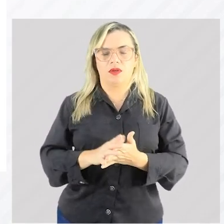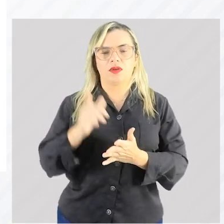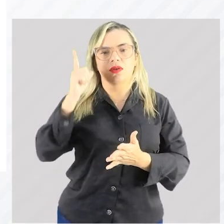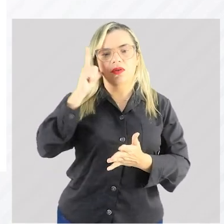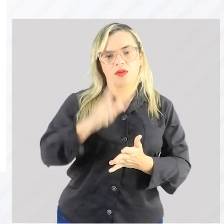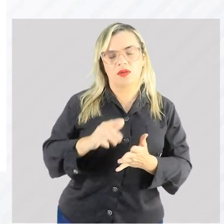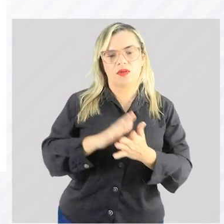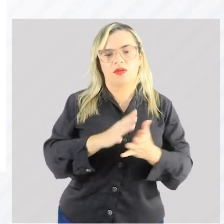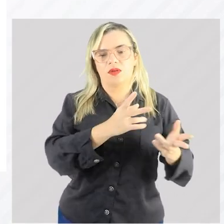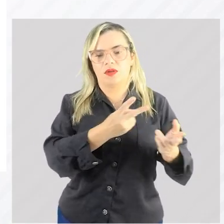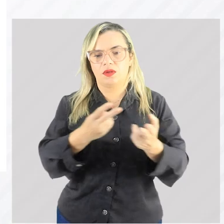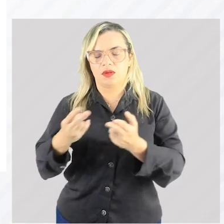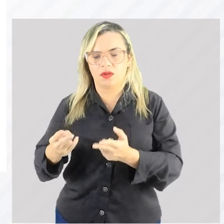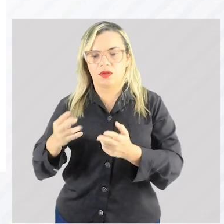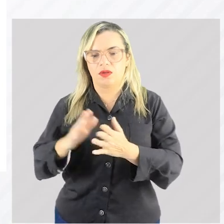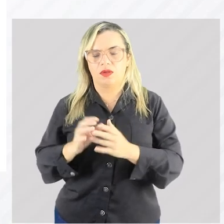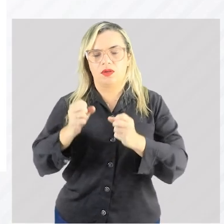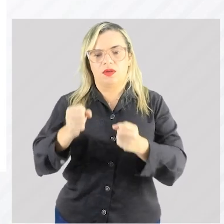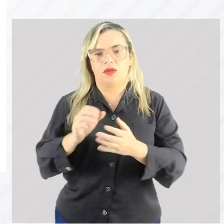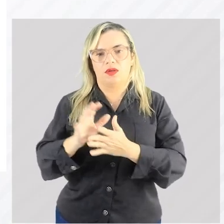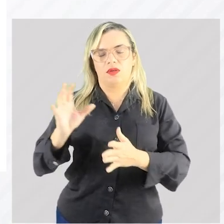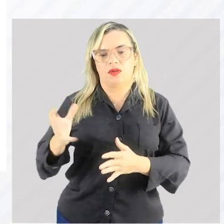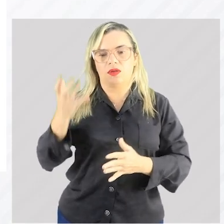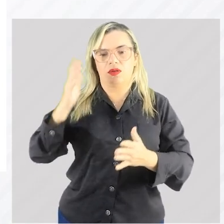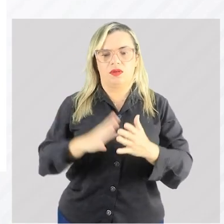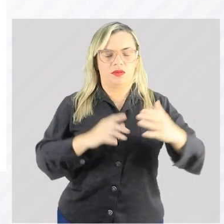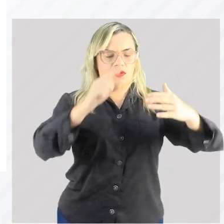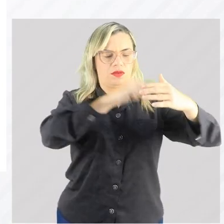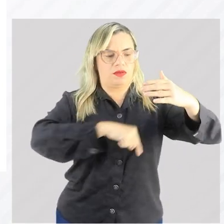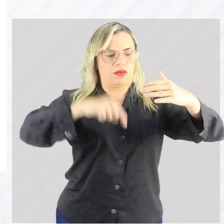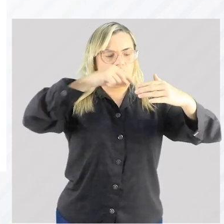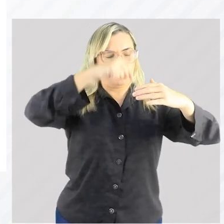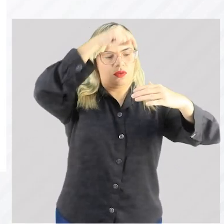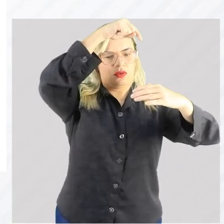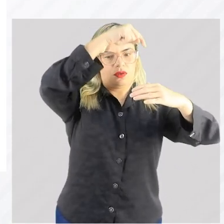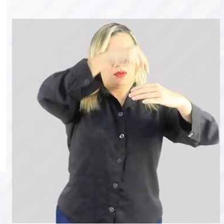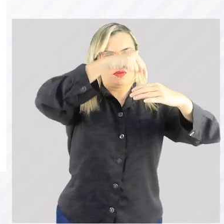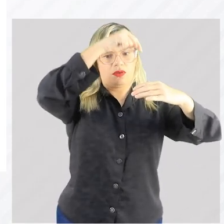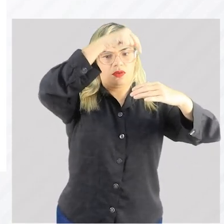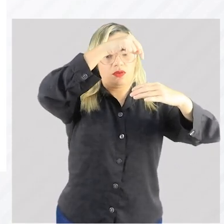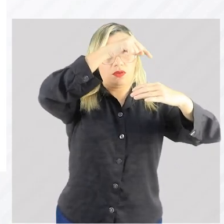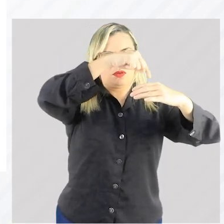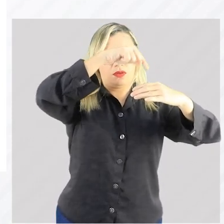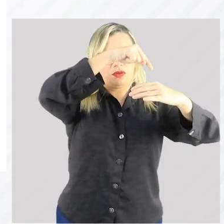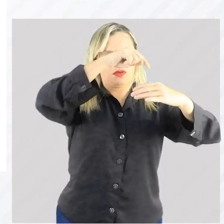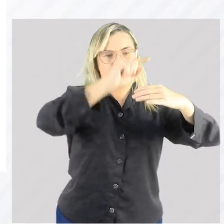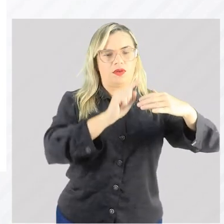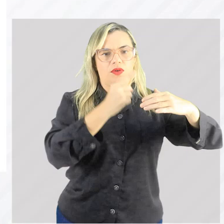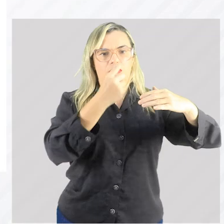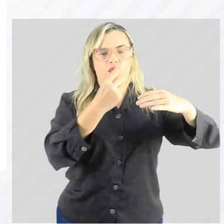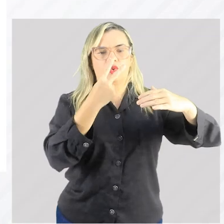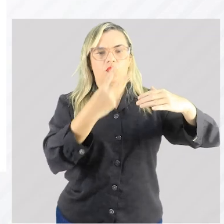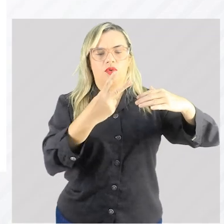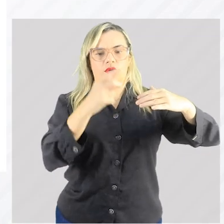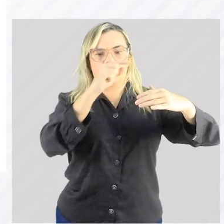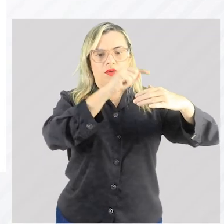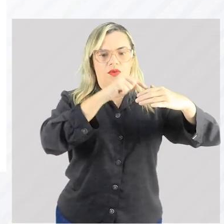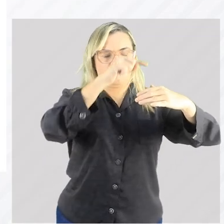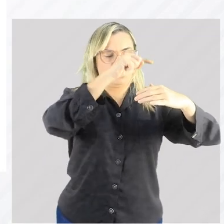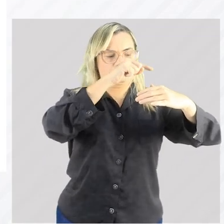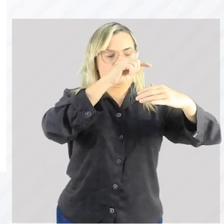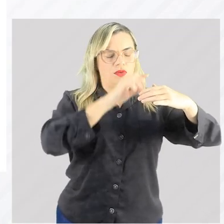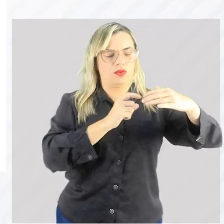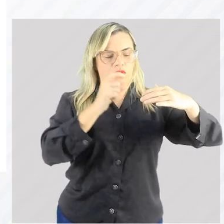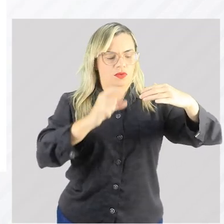chance então essa seta pode cair sobre Quantas regiões 12 se você observar você tem 12 aí